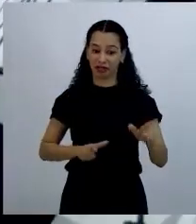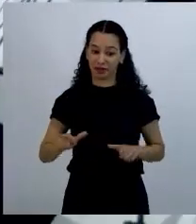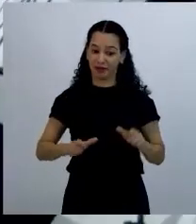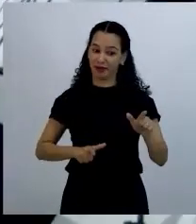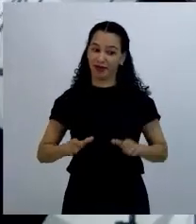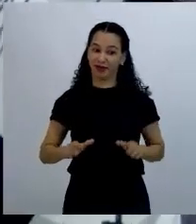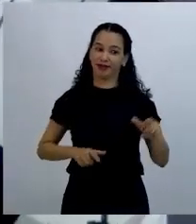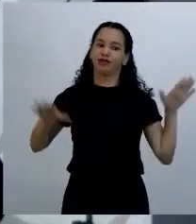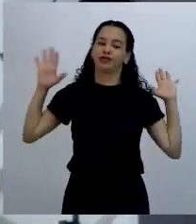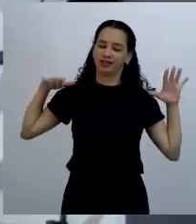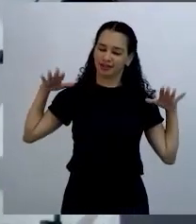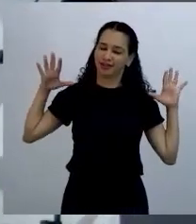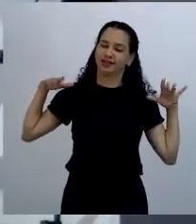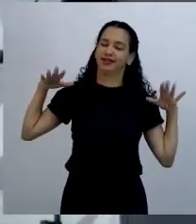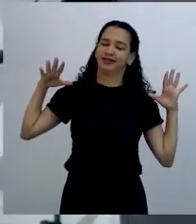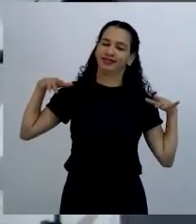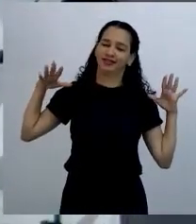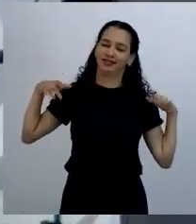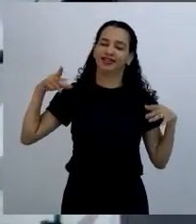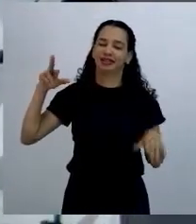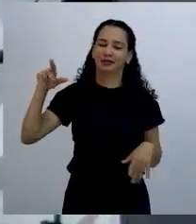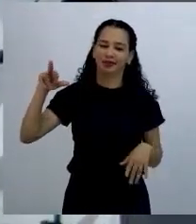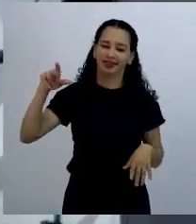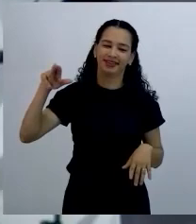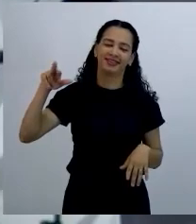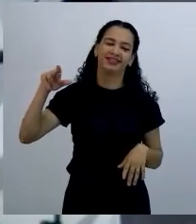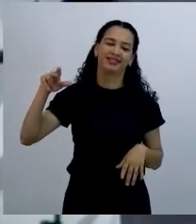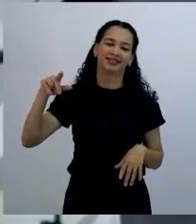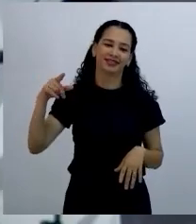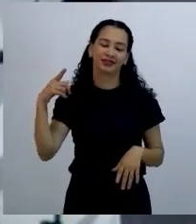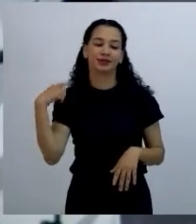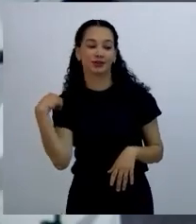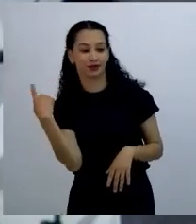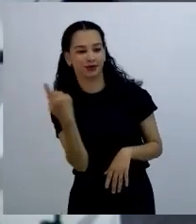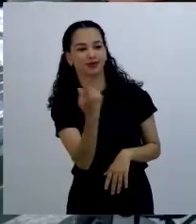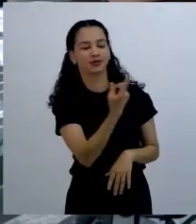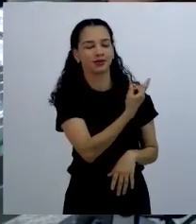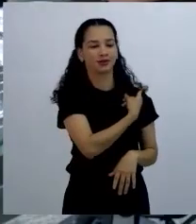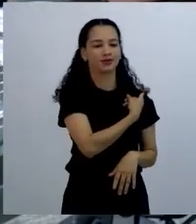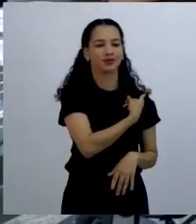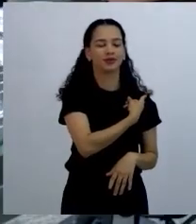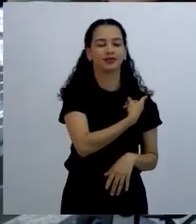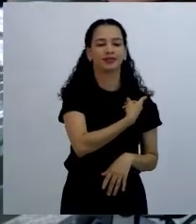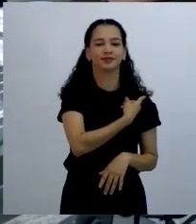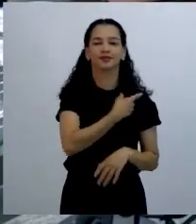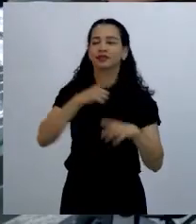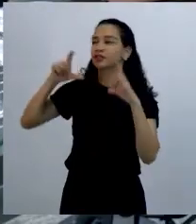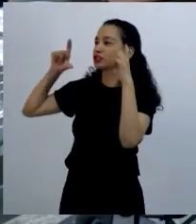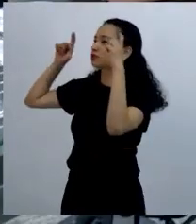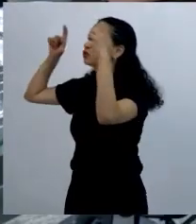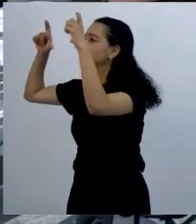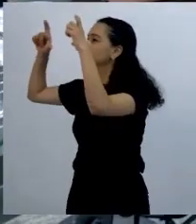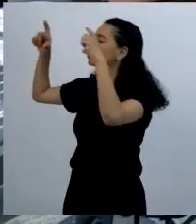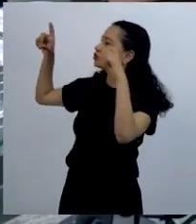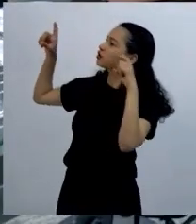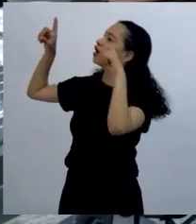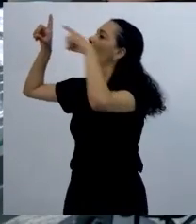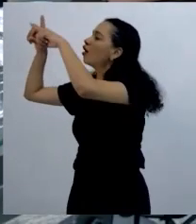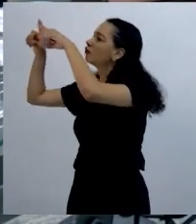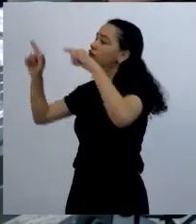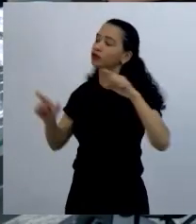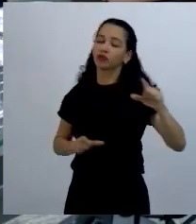sendo Alvo do trabalhar e do agir de Deus e por fim deixa eu lhe renovar a certeza